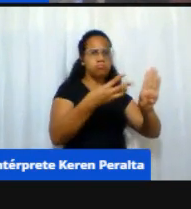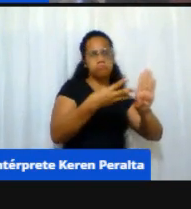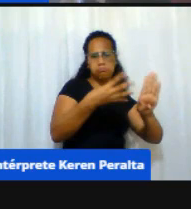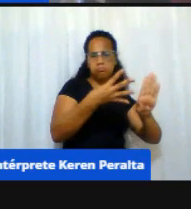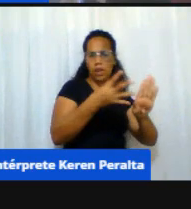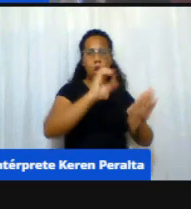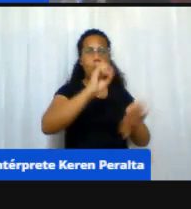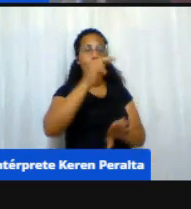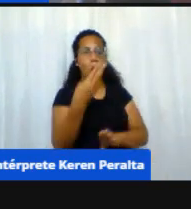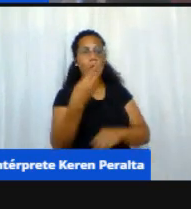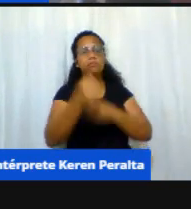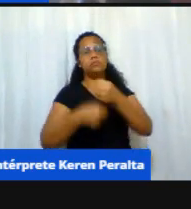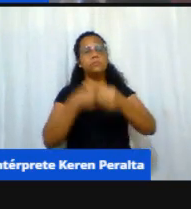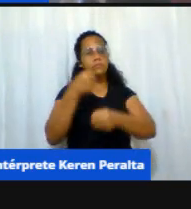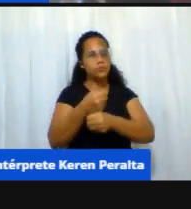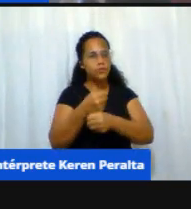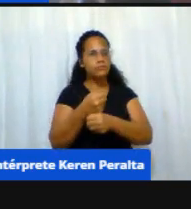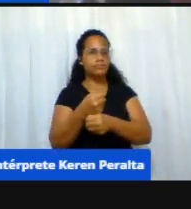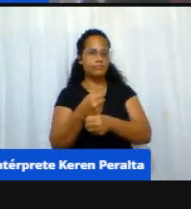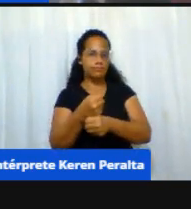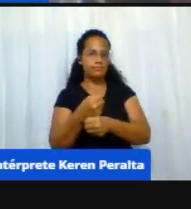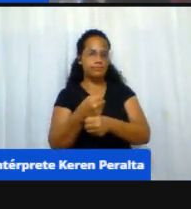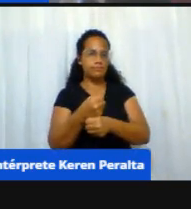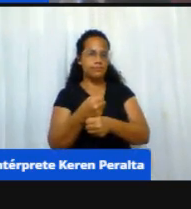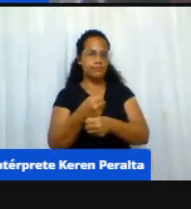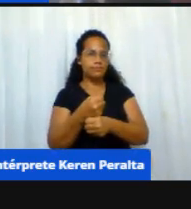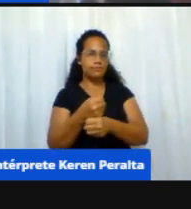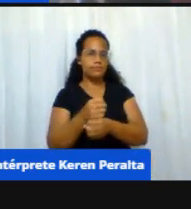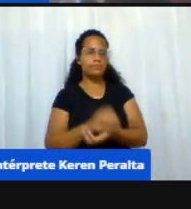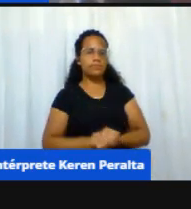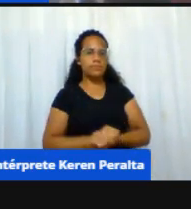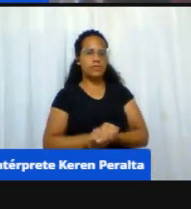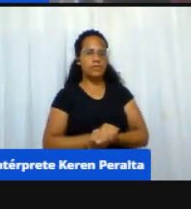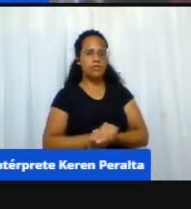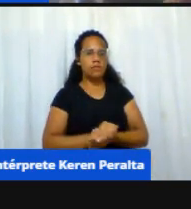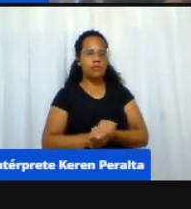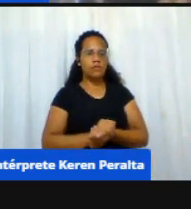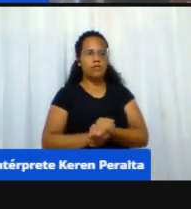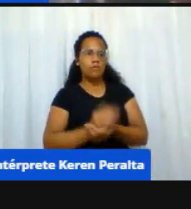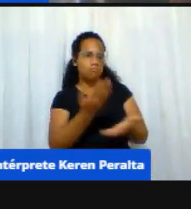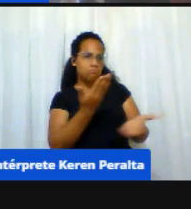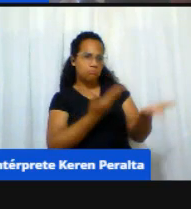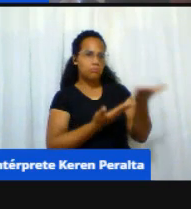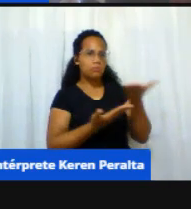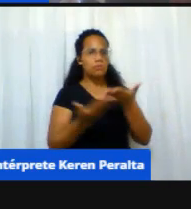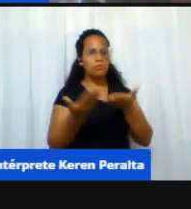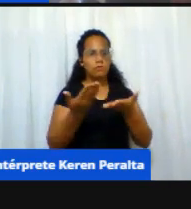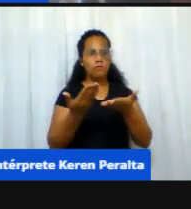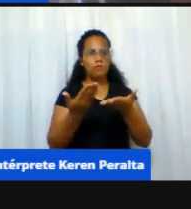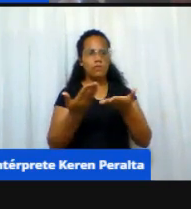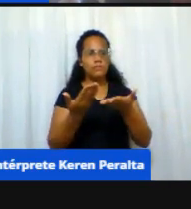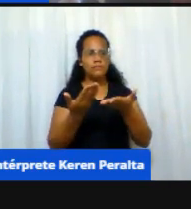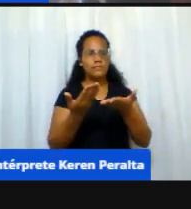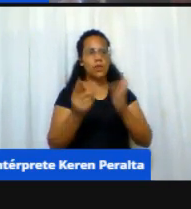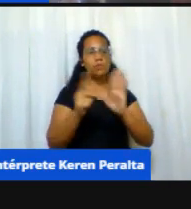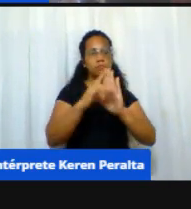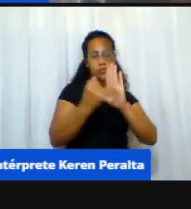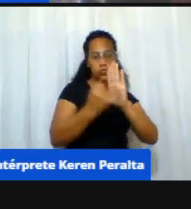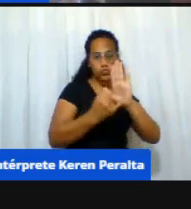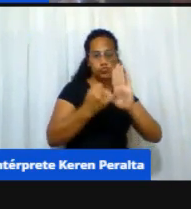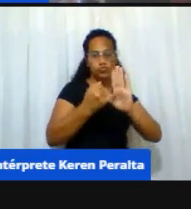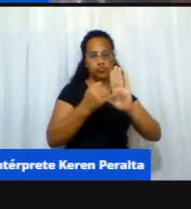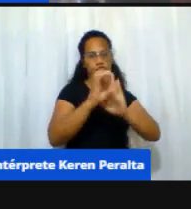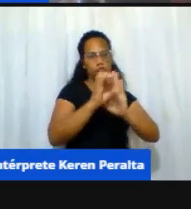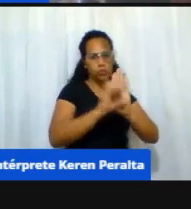reincidindo-as, ou não, conforme conveniência de um currículo em espiral e